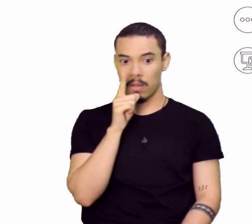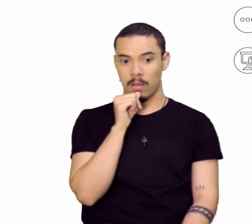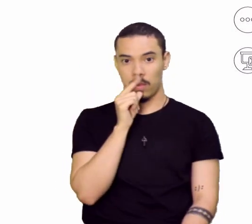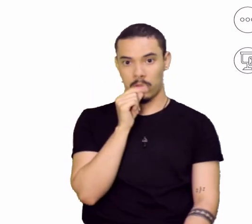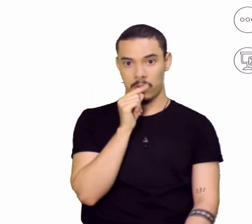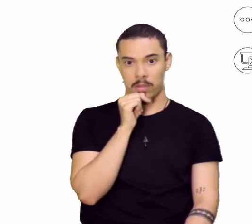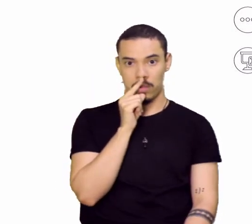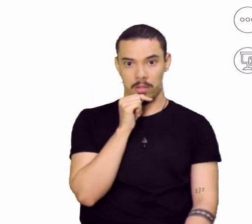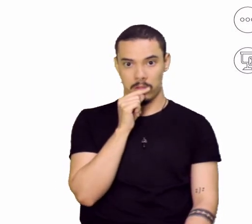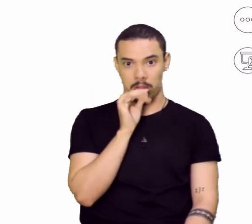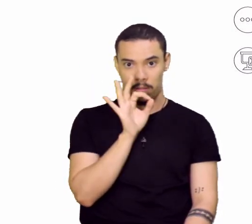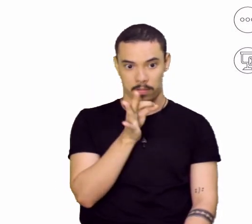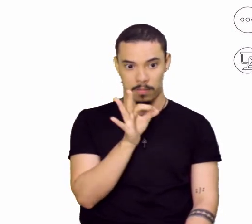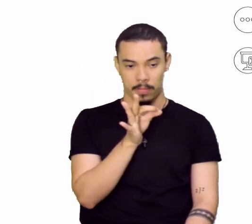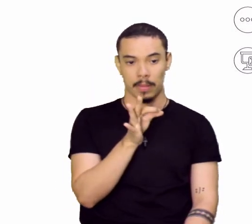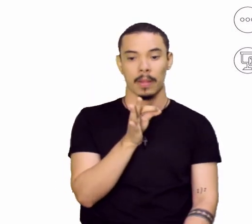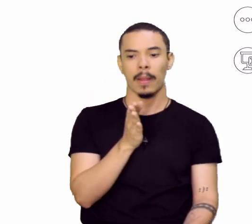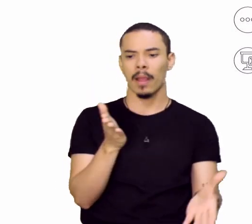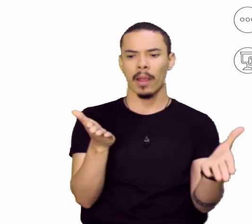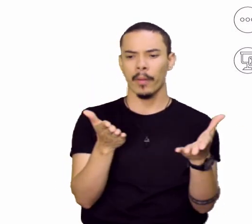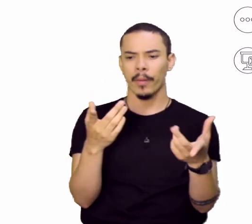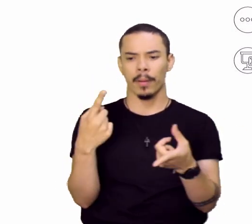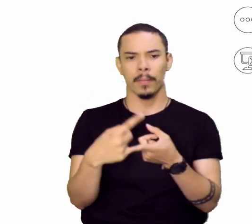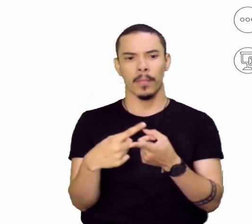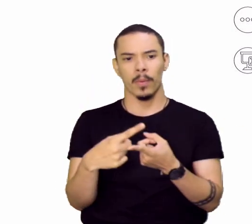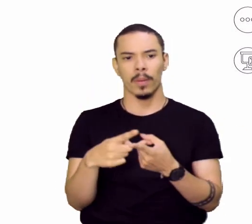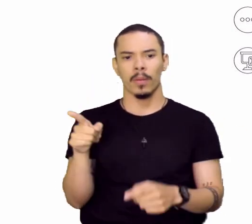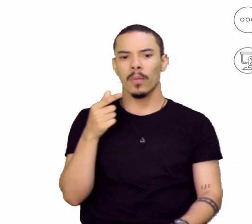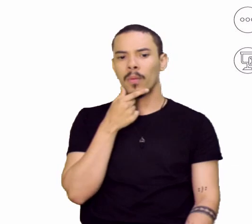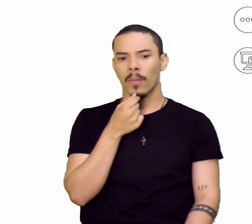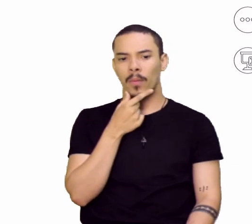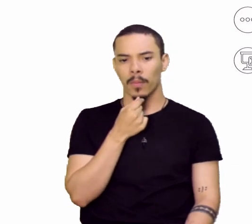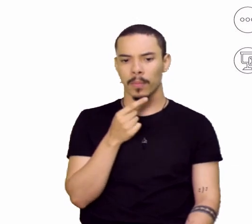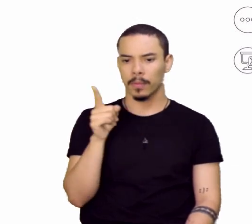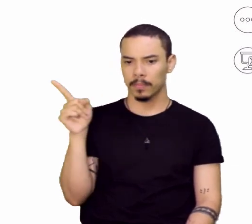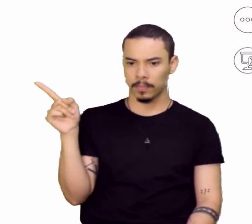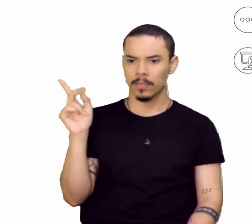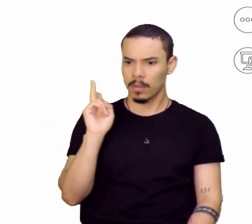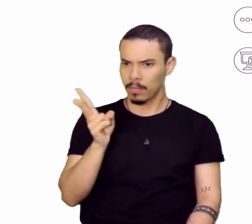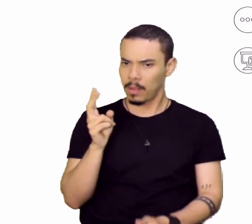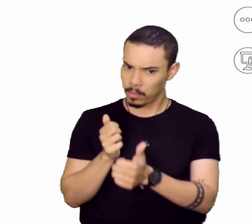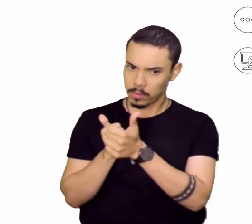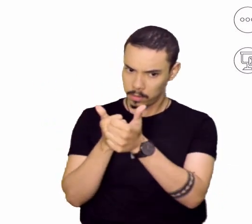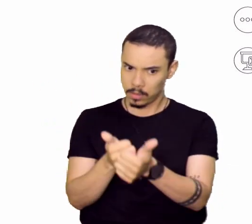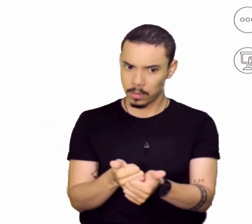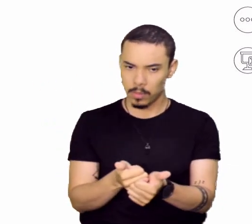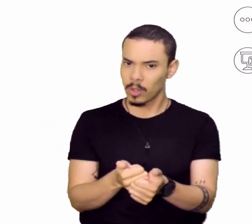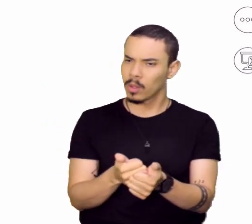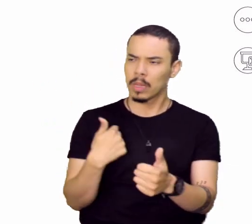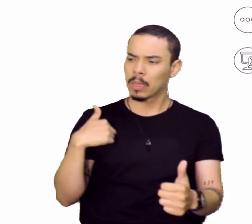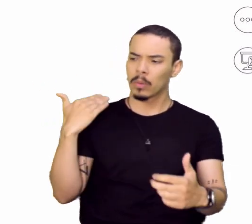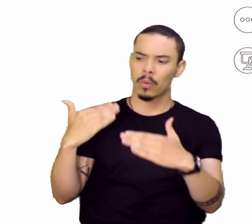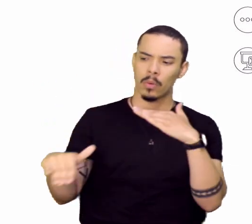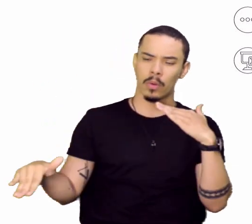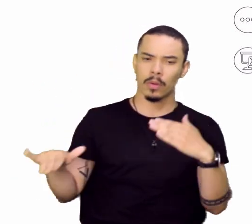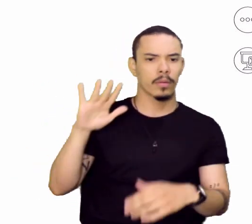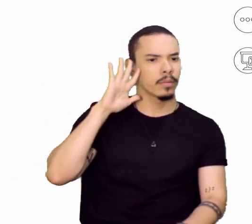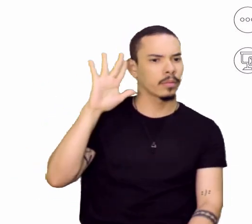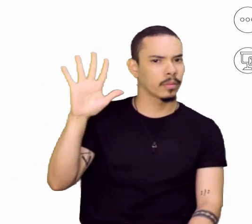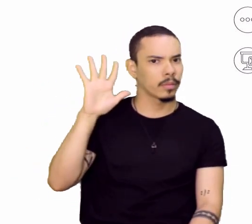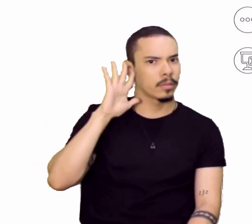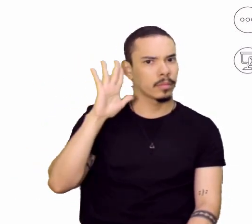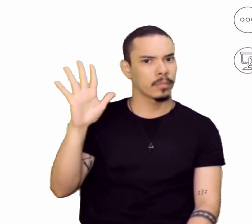Um exemplo, tá? Agora, por que Anaximandro, mesmo sendo discípulo de Tales, discordou de sua teoria?